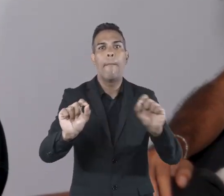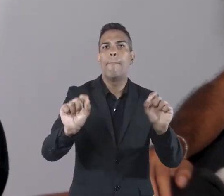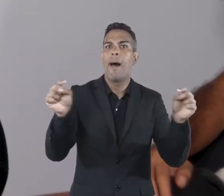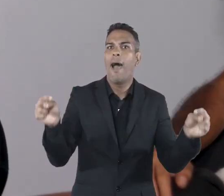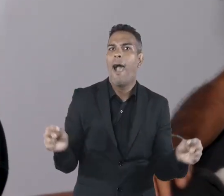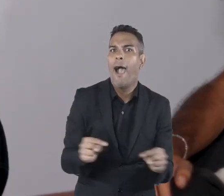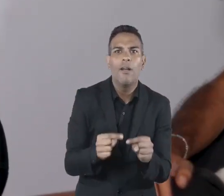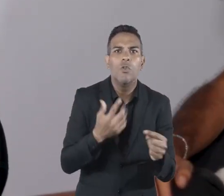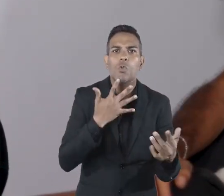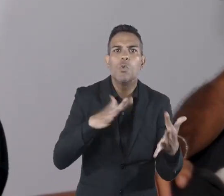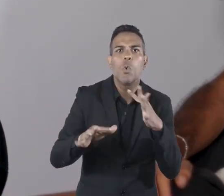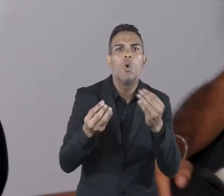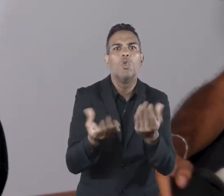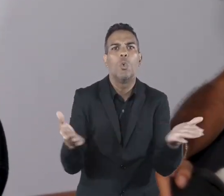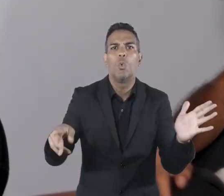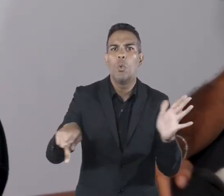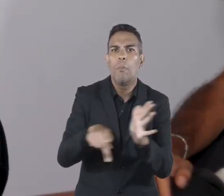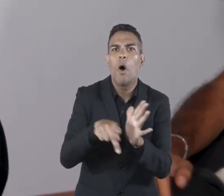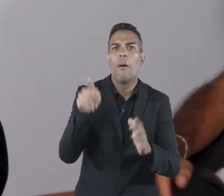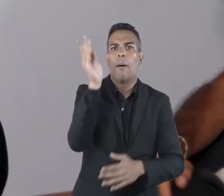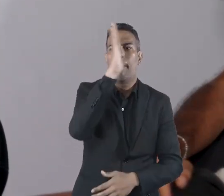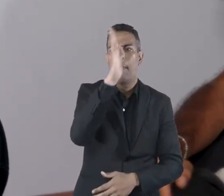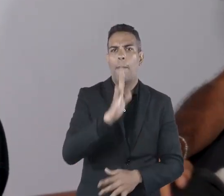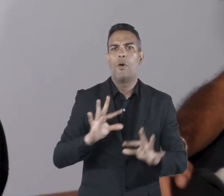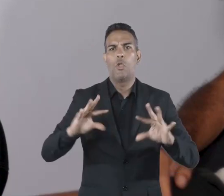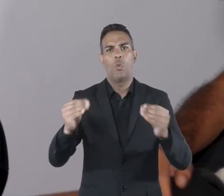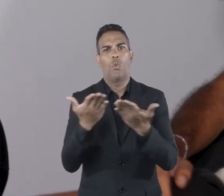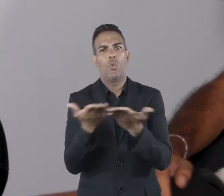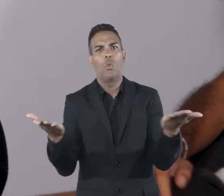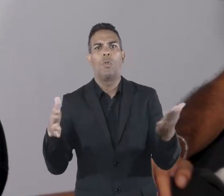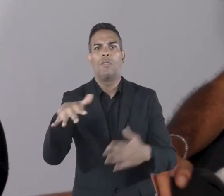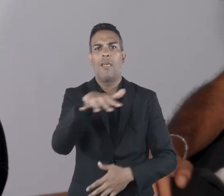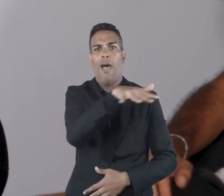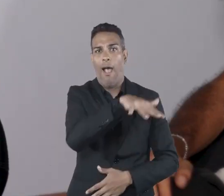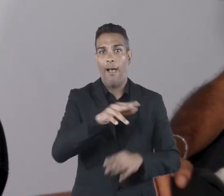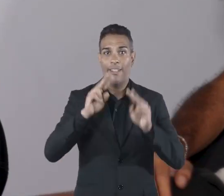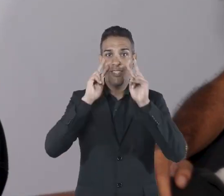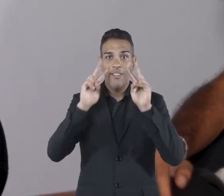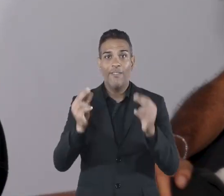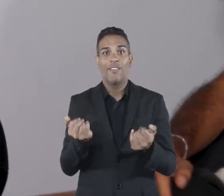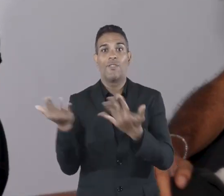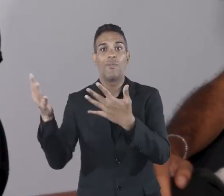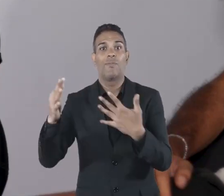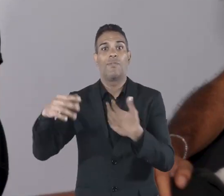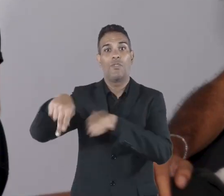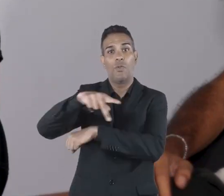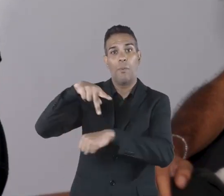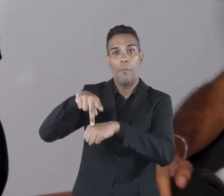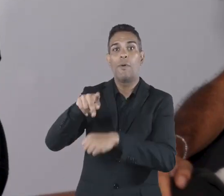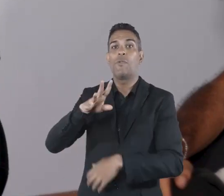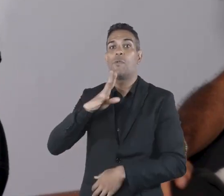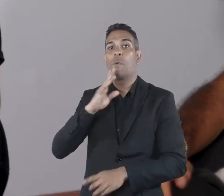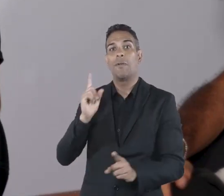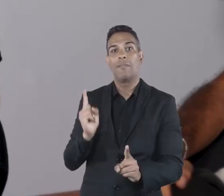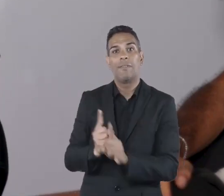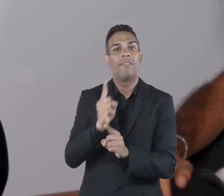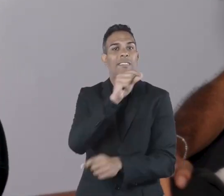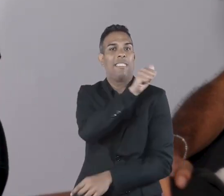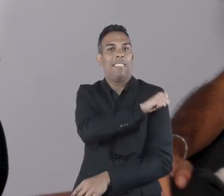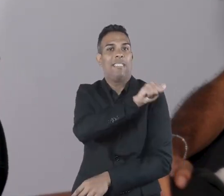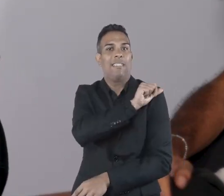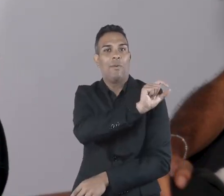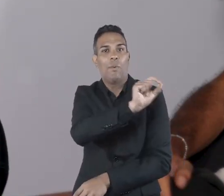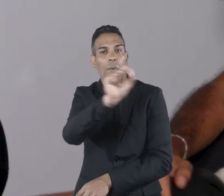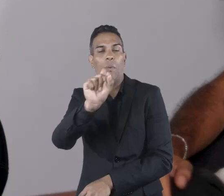gente conheceu territórios do Rio de Janeiro que são muitas das vezes desconhecidos dos brasileiros, dos cariocas e também dos migrantes. Então, a gente fez um passeio